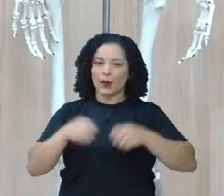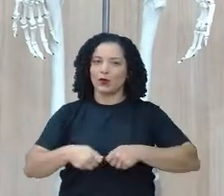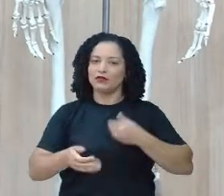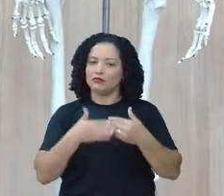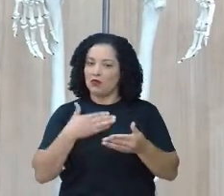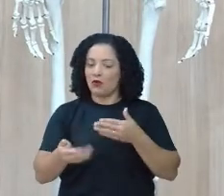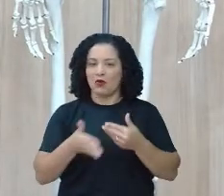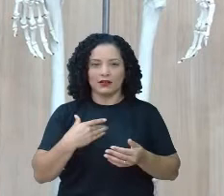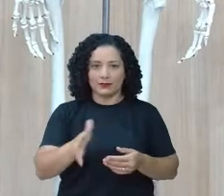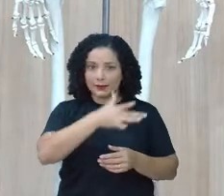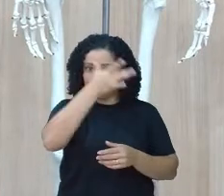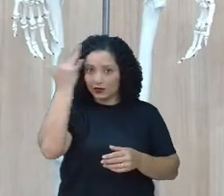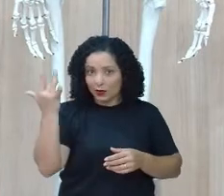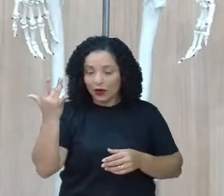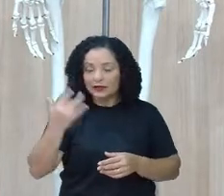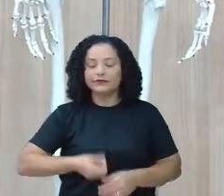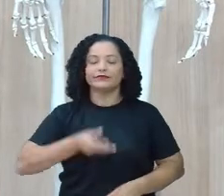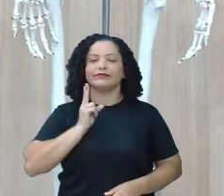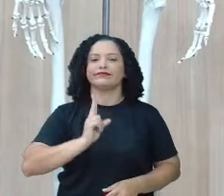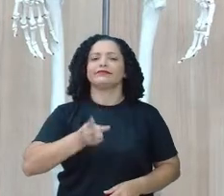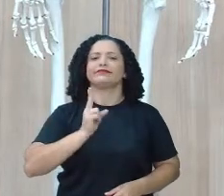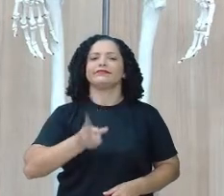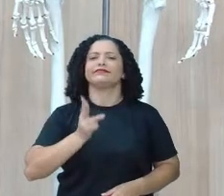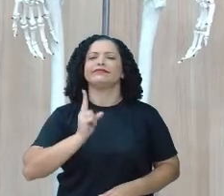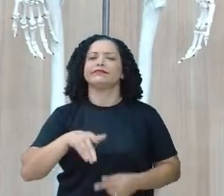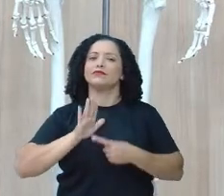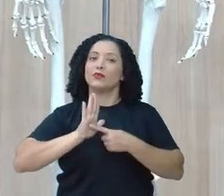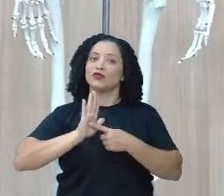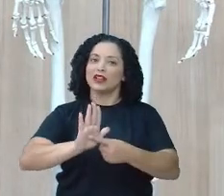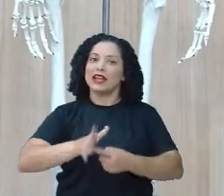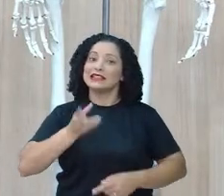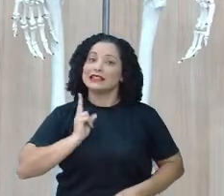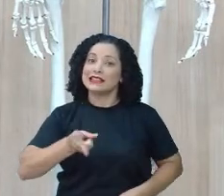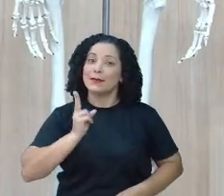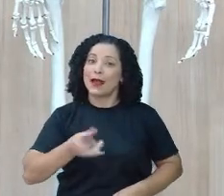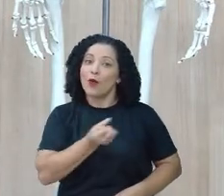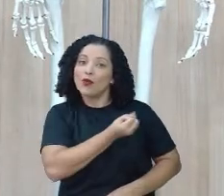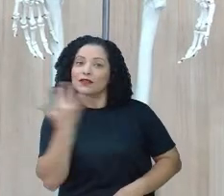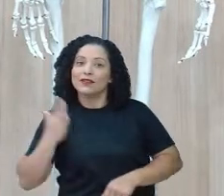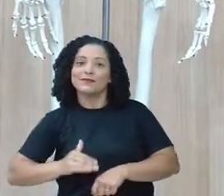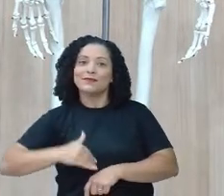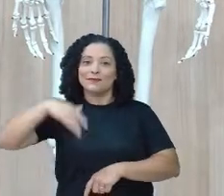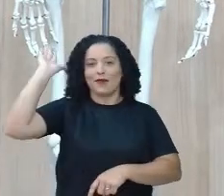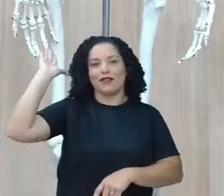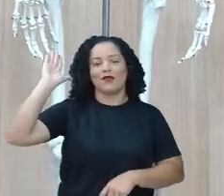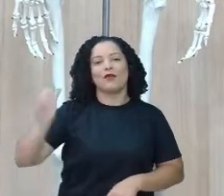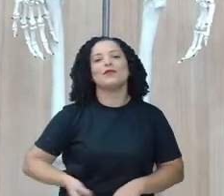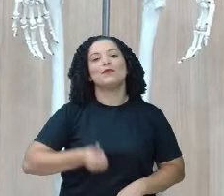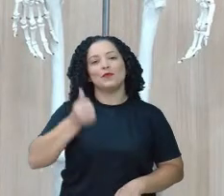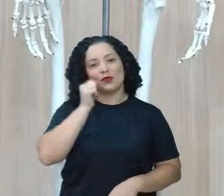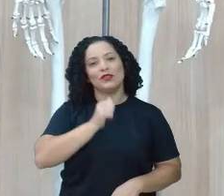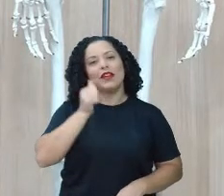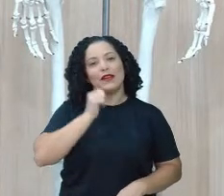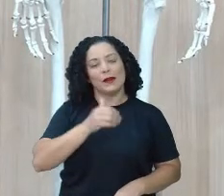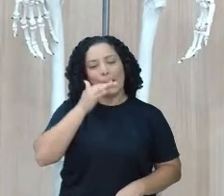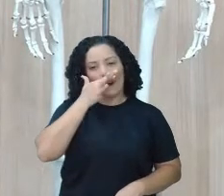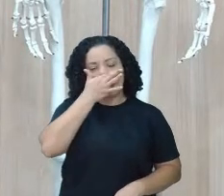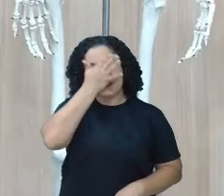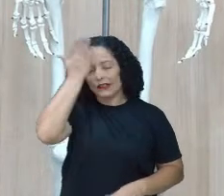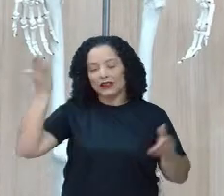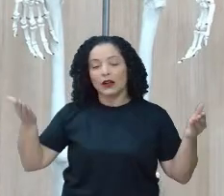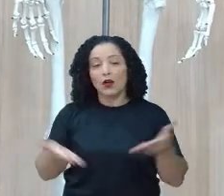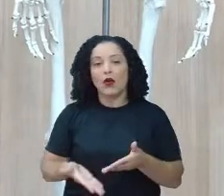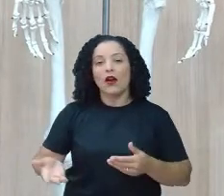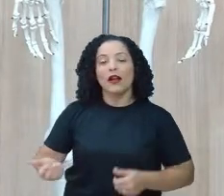a gente sabe, eu estou sempre reforçando, que acomete mais as mulheres, Estamos aí nesse Outubro Rosa, ainda dá